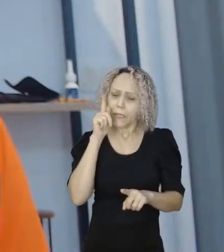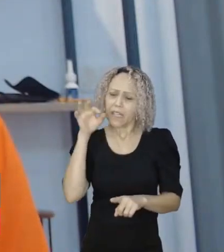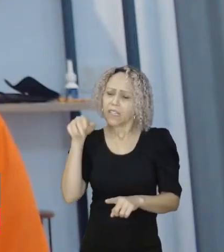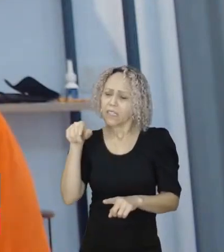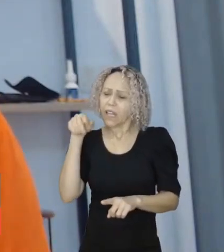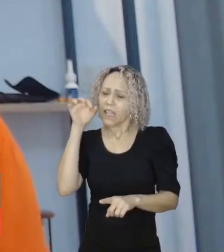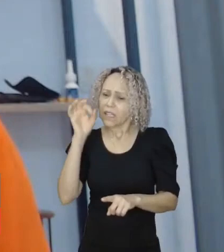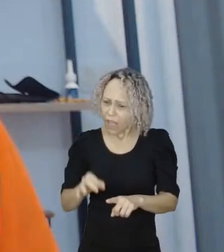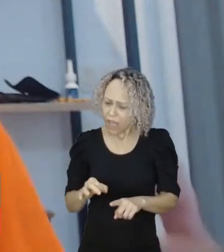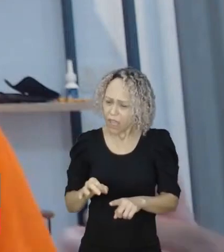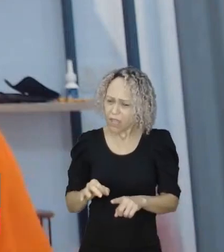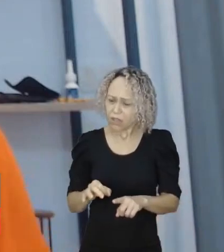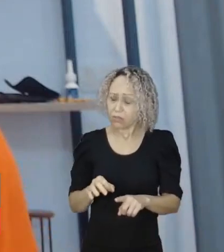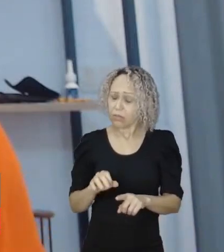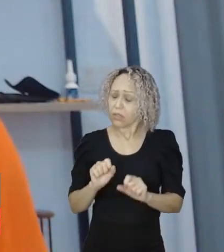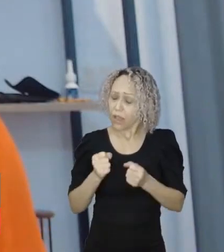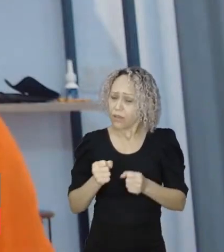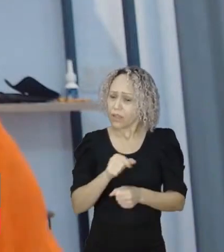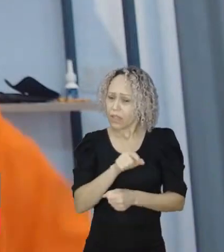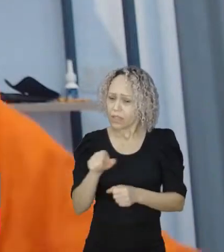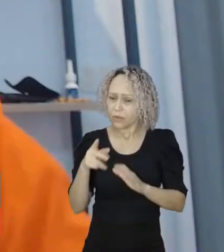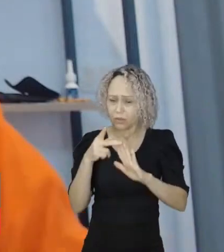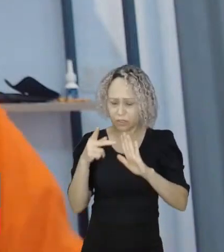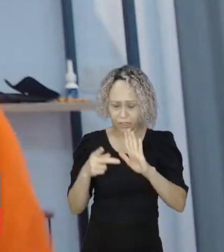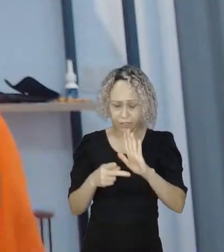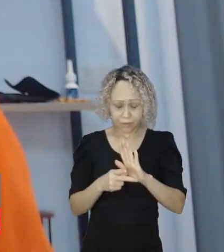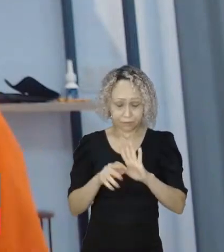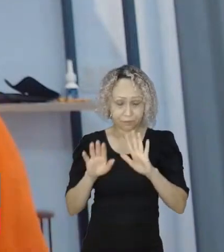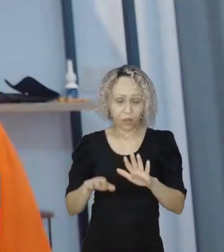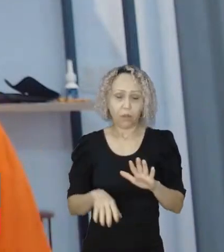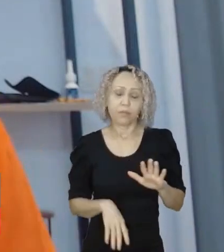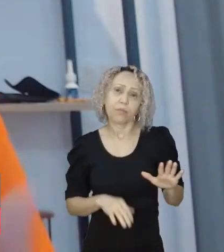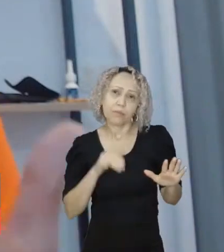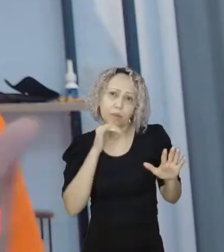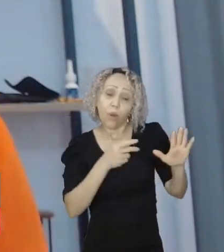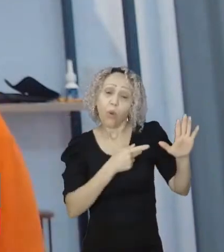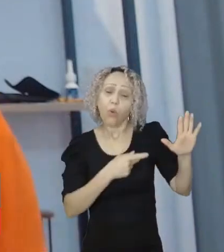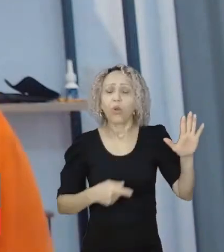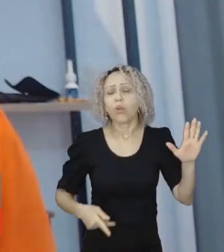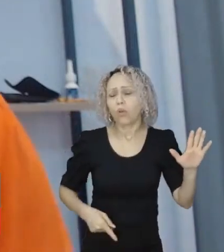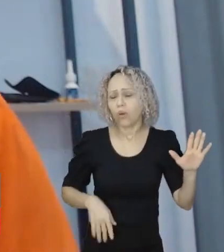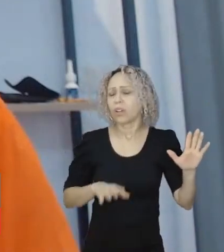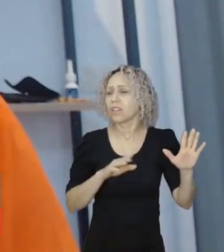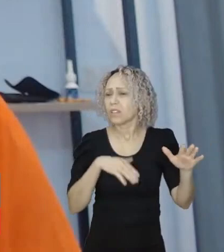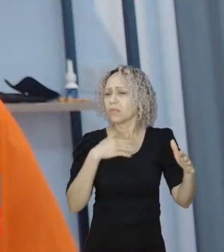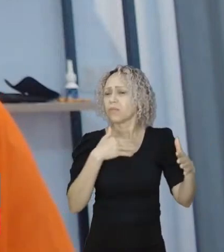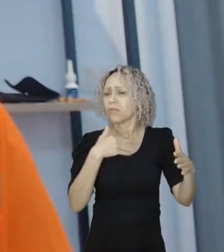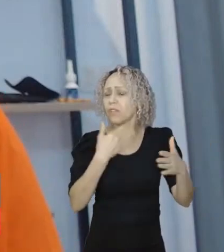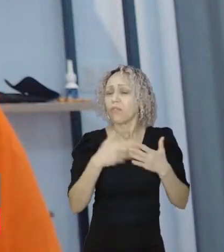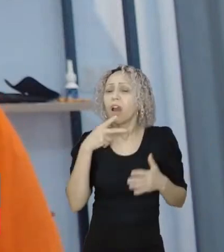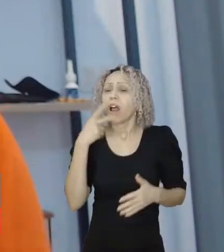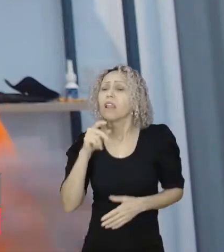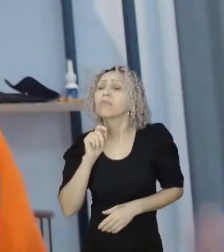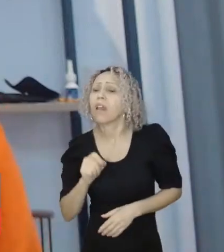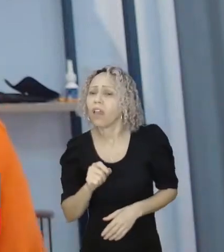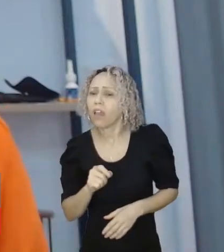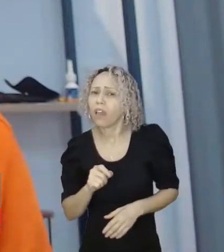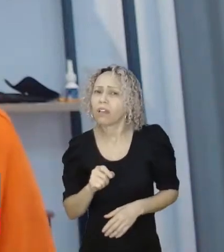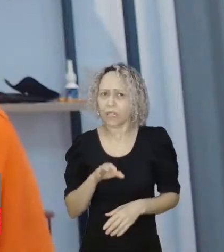presidente Lula disse em toda a sua campanha, não adianta nós sermos autossuficientes na produção de petróleo e